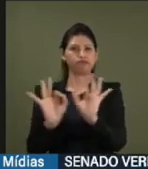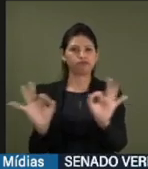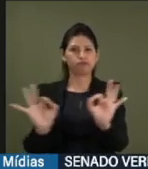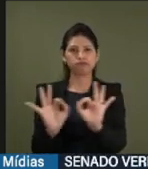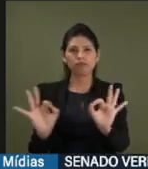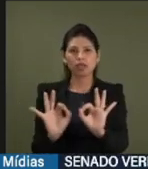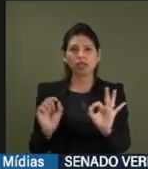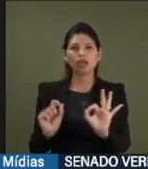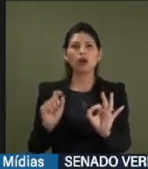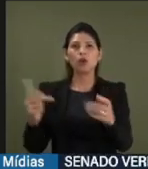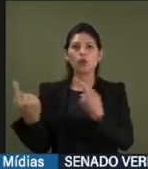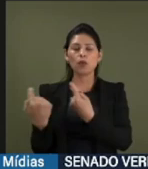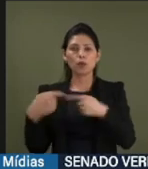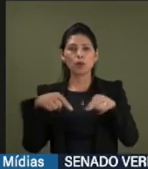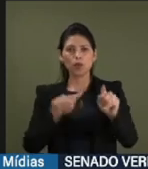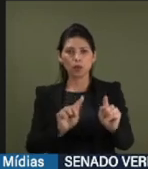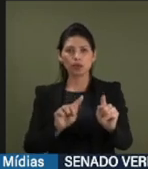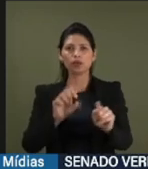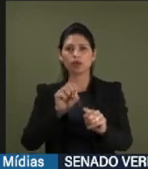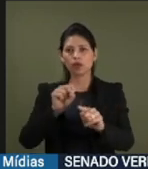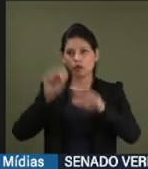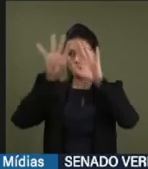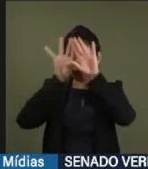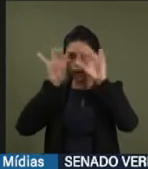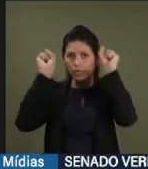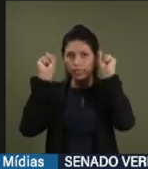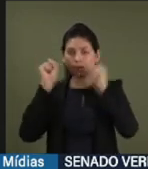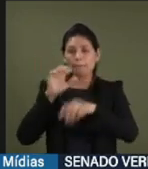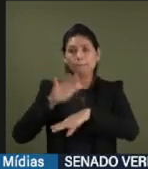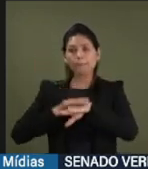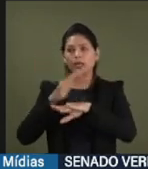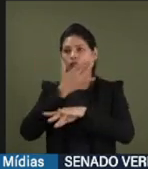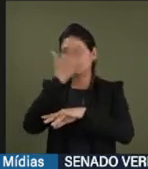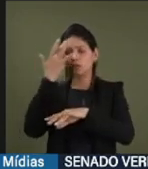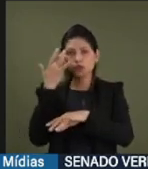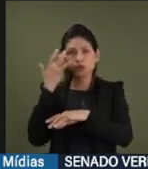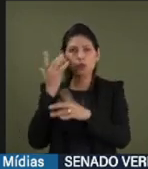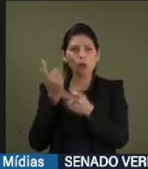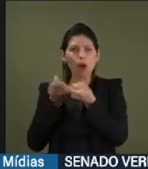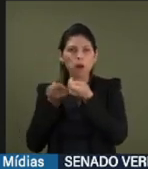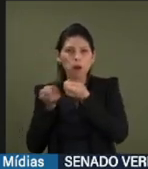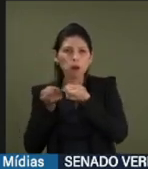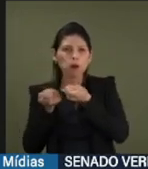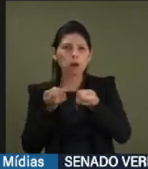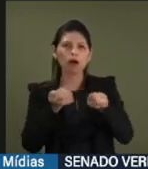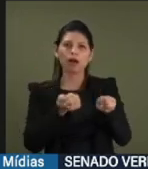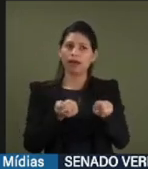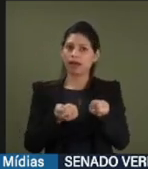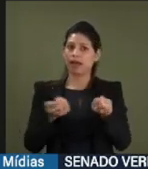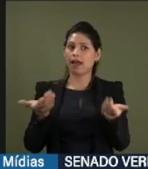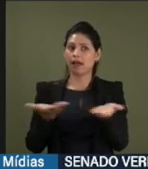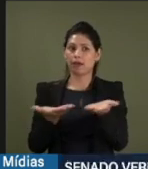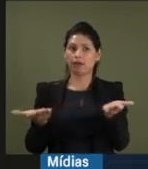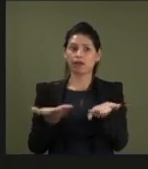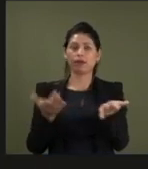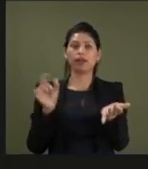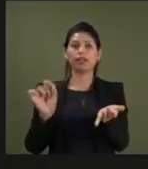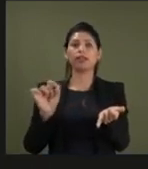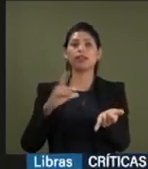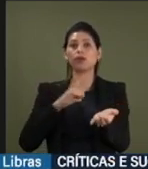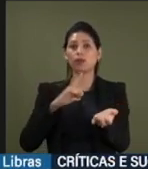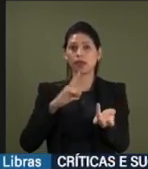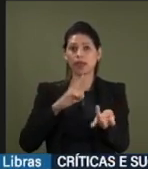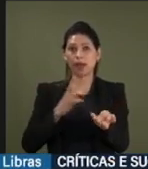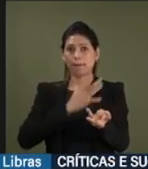Tribunal Federal, só quer mais poder, mais gente ficando na mão dele. A partir de agora, o investigado só perderia o